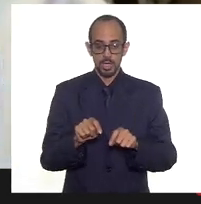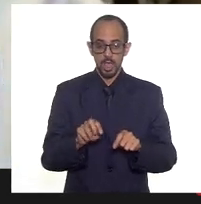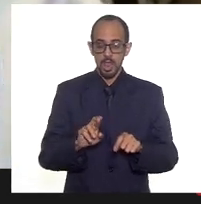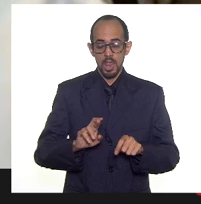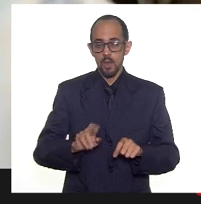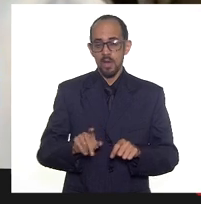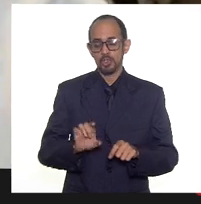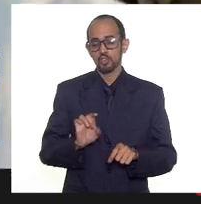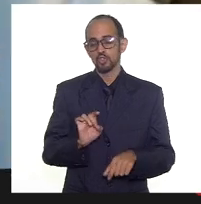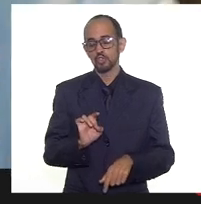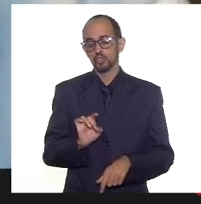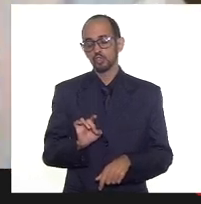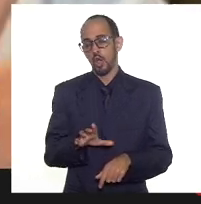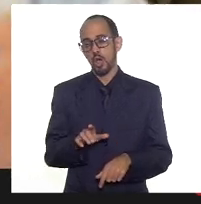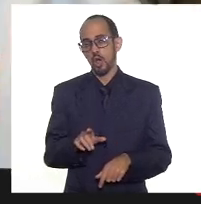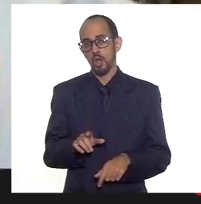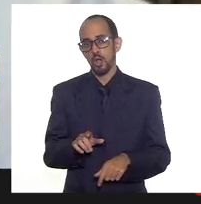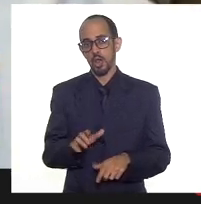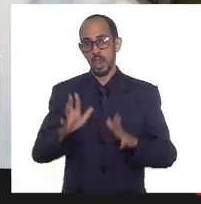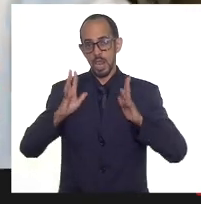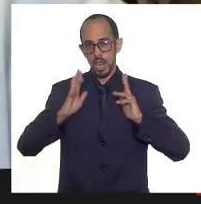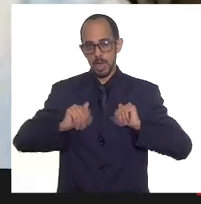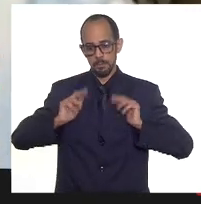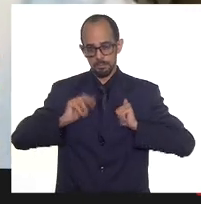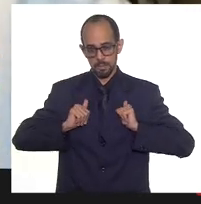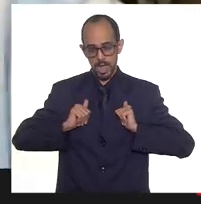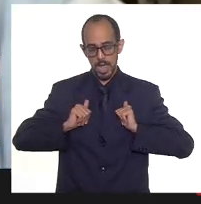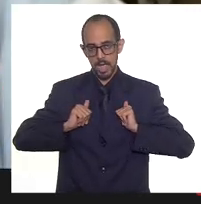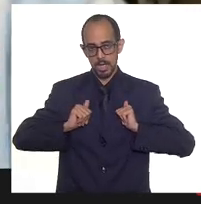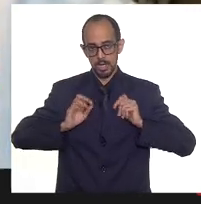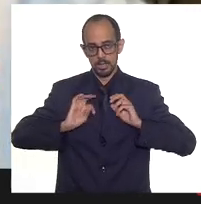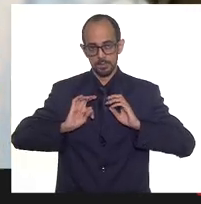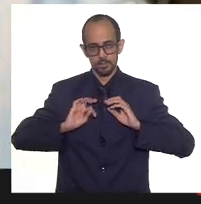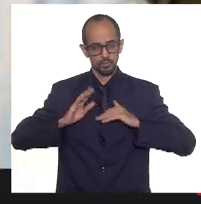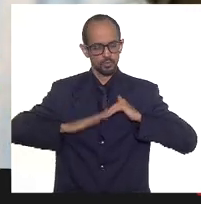apenas ele tem que limpar qualquer tipo de